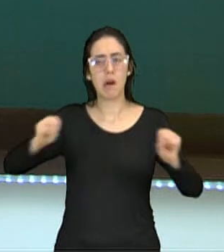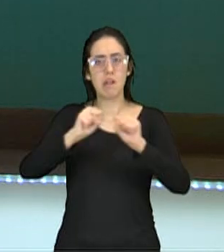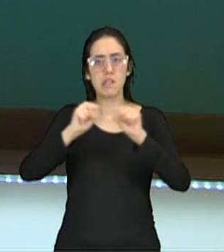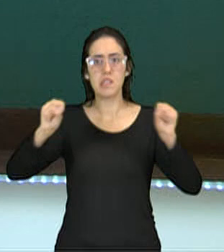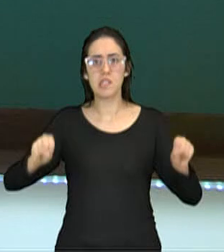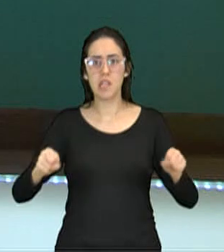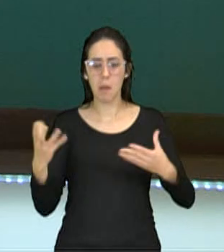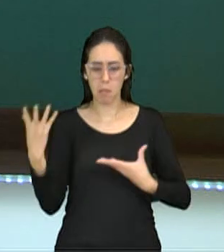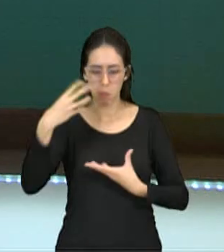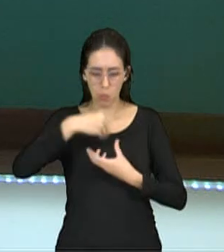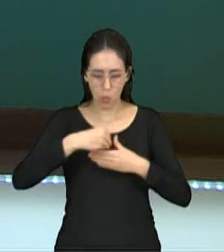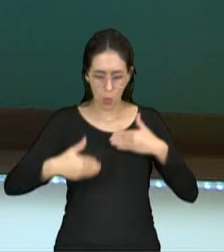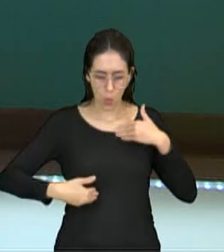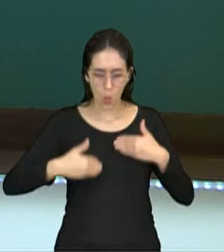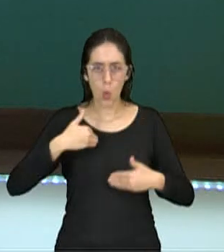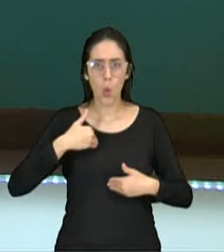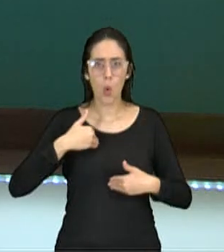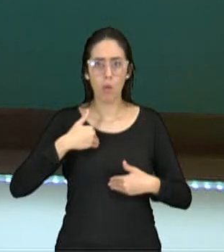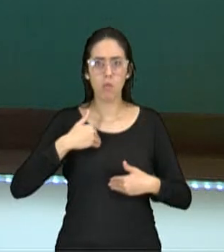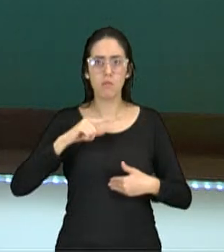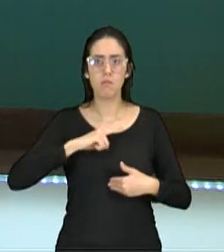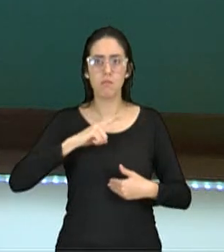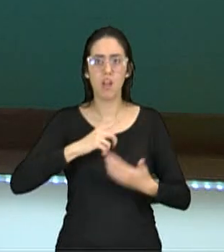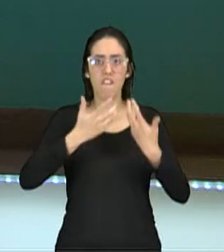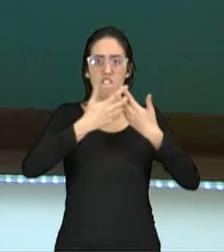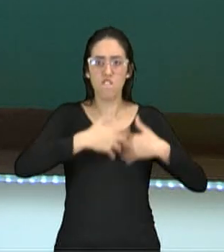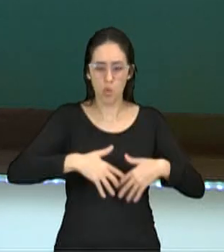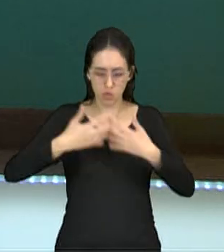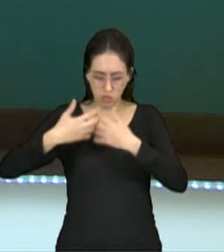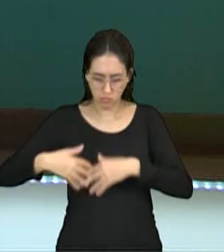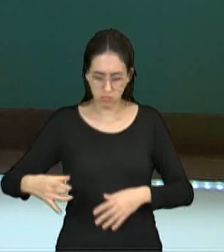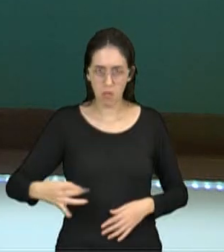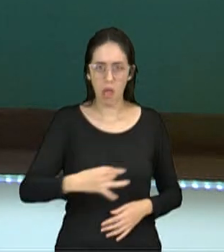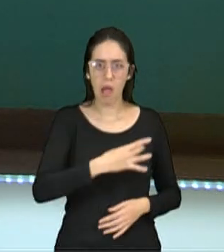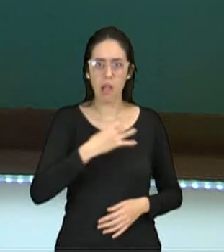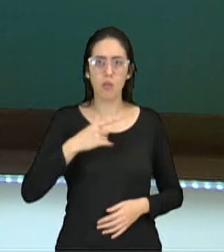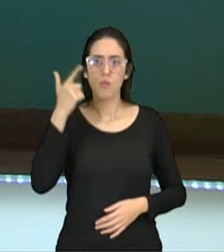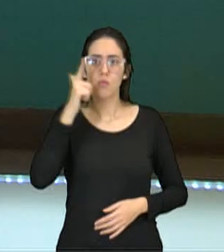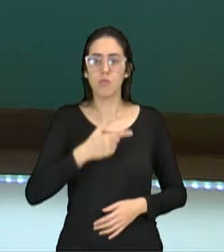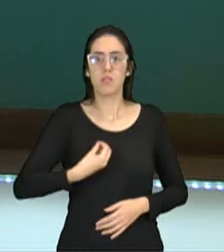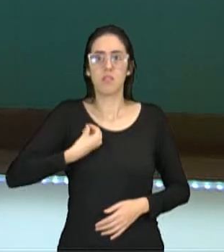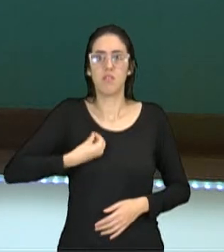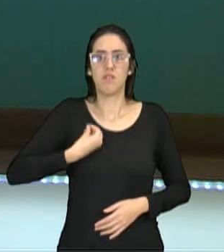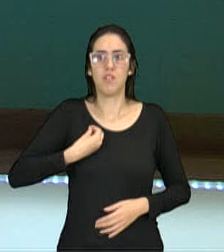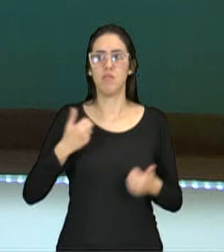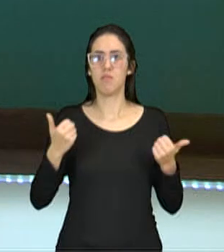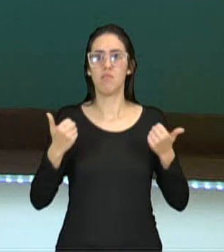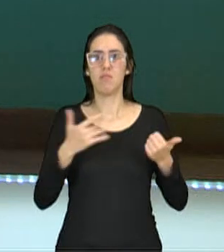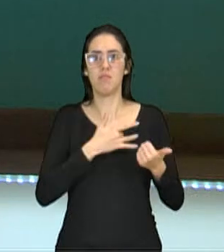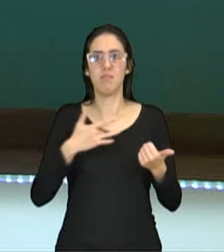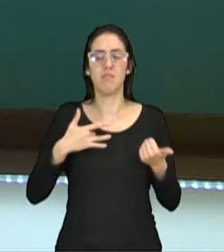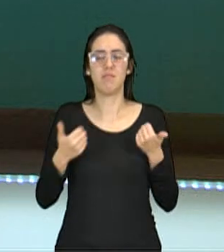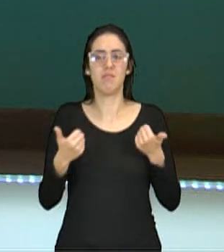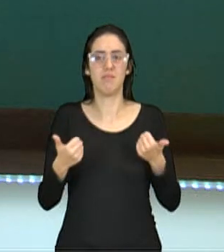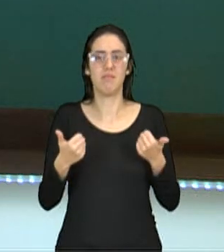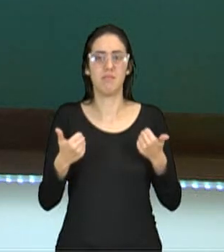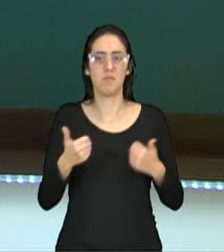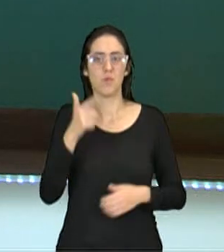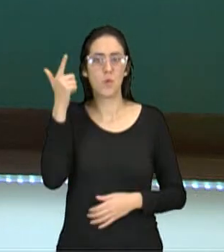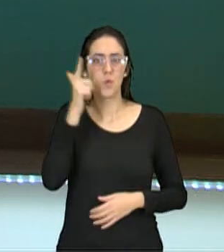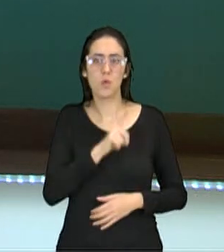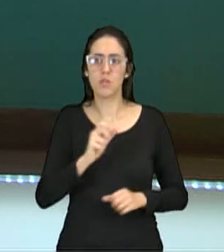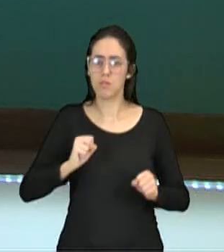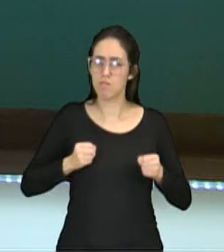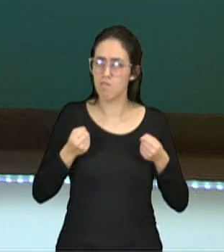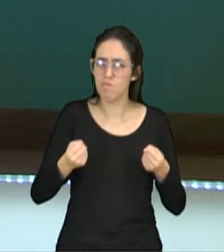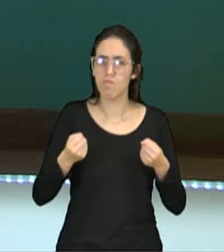corpo têm que estar simultaneamente funcionando para que você esteja vivo e bem, para que você esteja